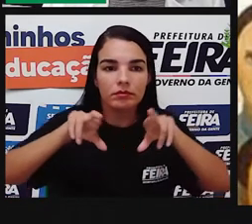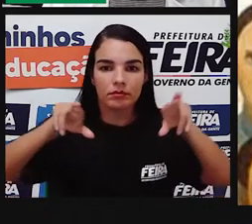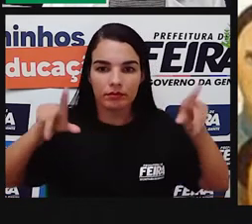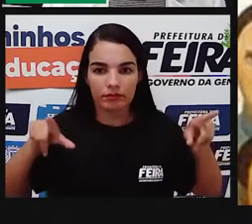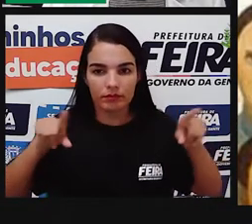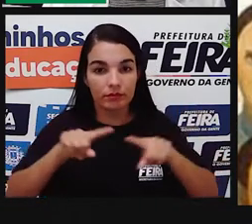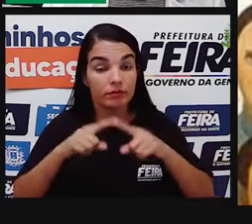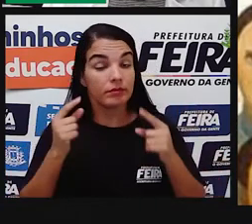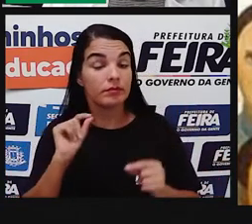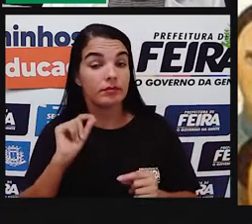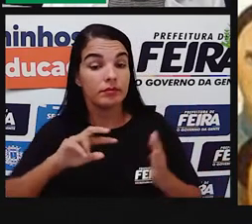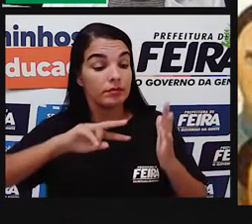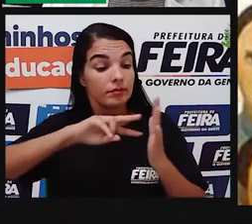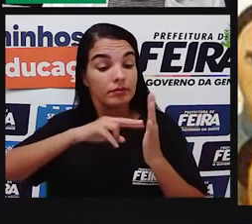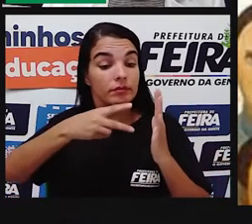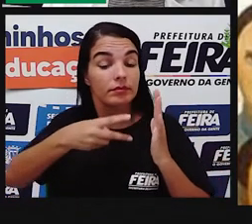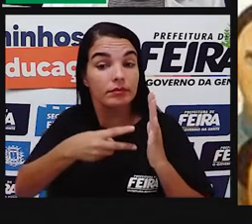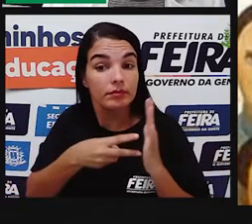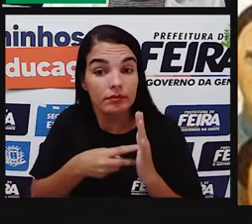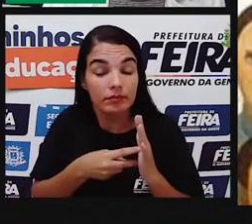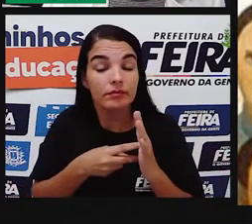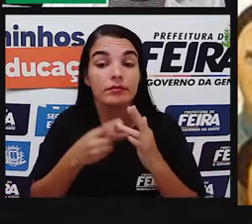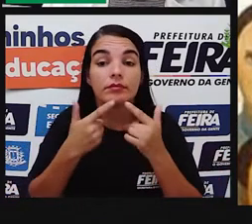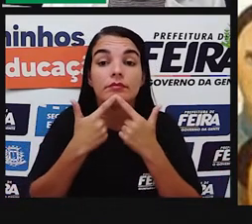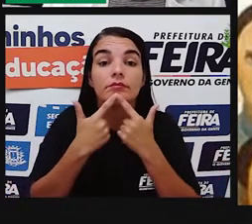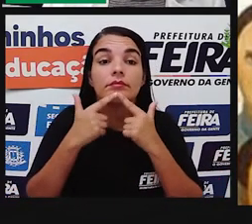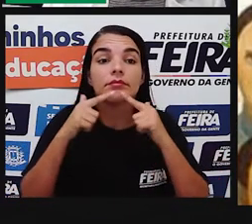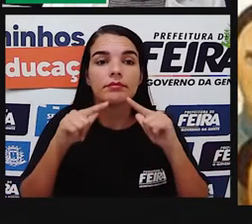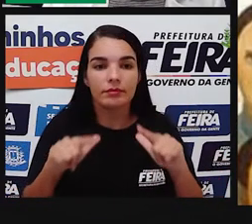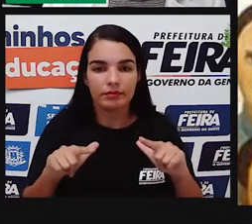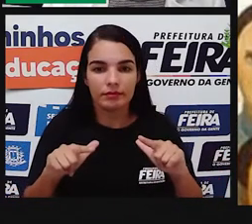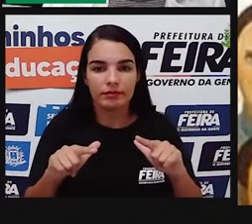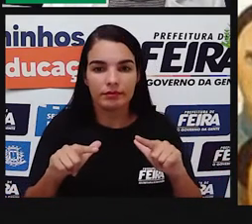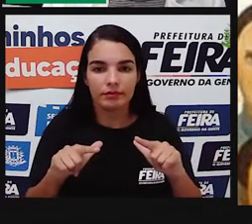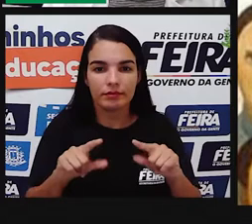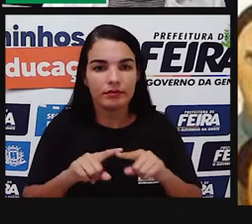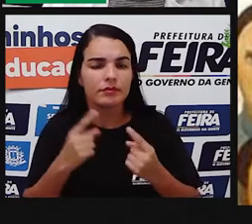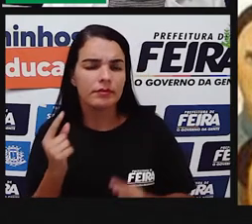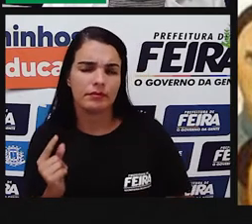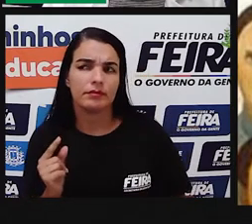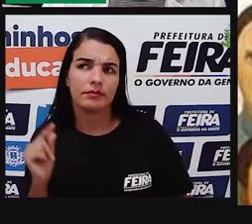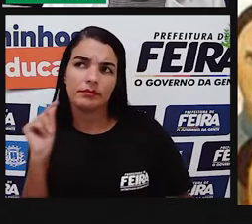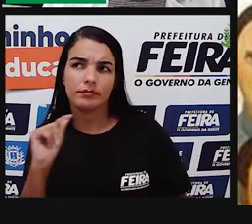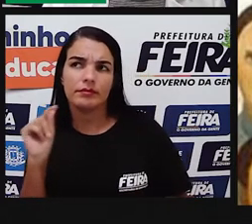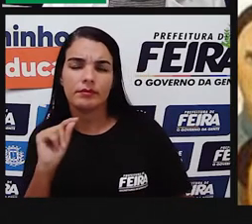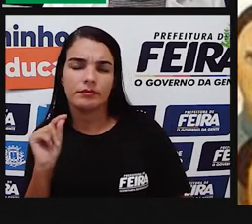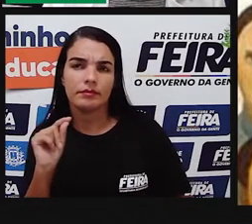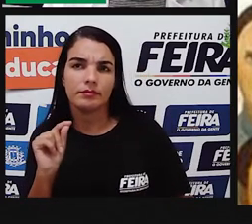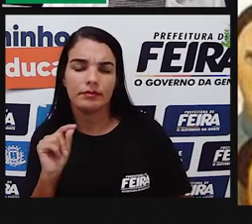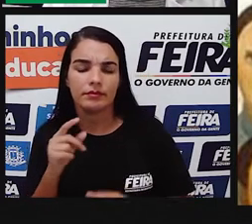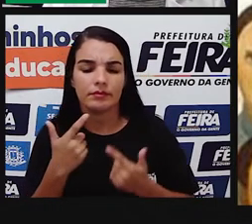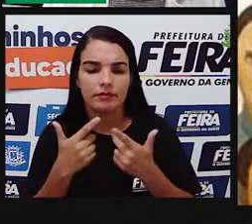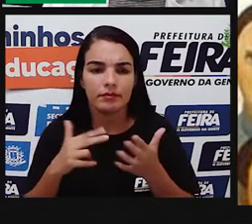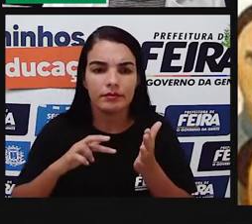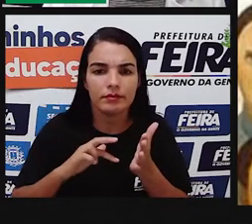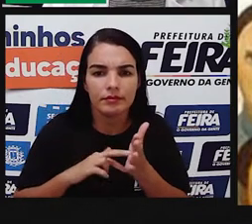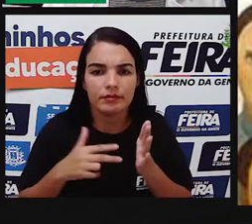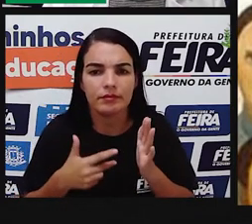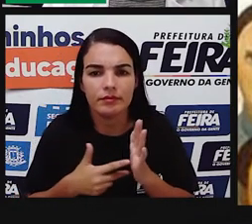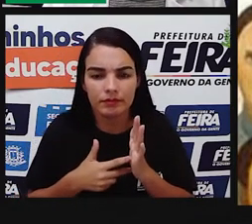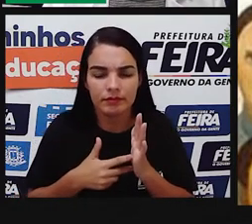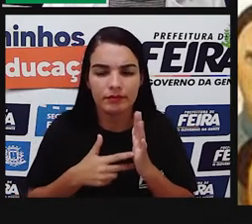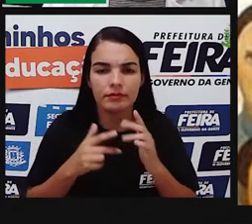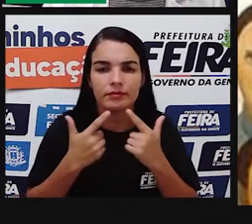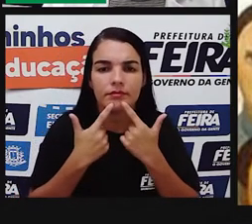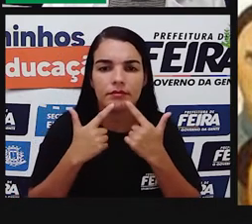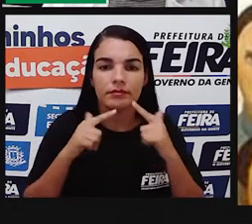Então, variantes linguísticas. Por falar em variantes linguísticas, nós temos que lembrar que a